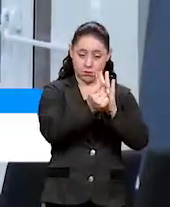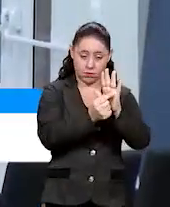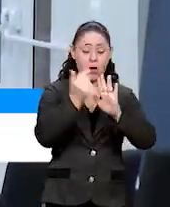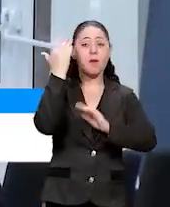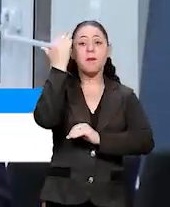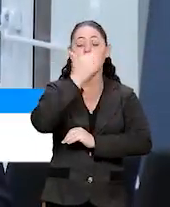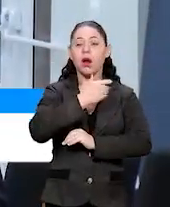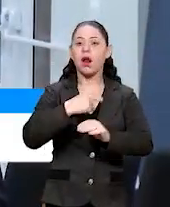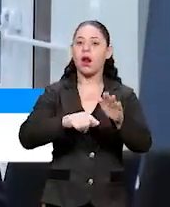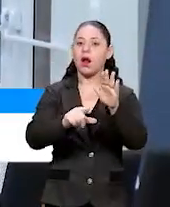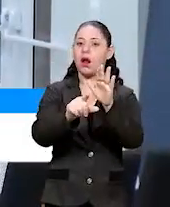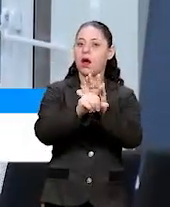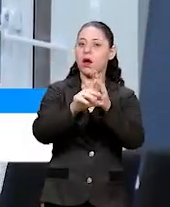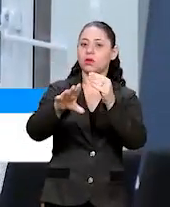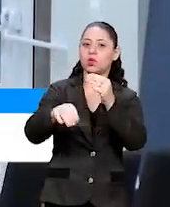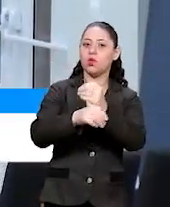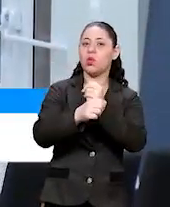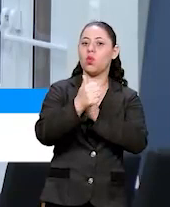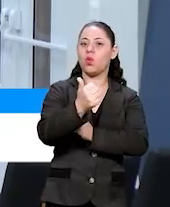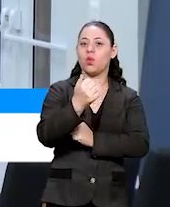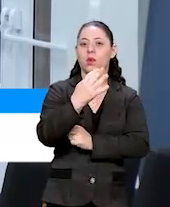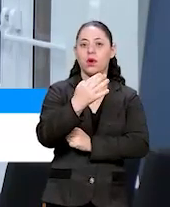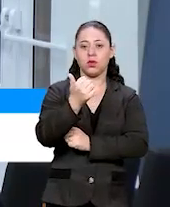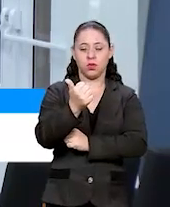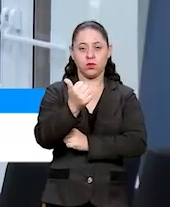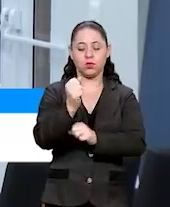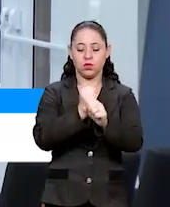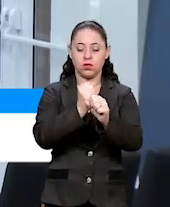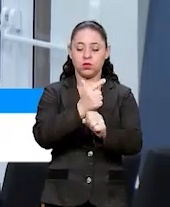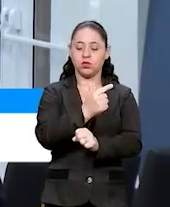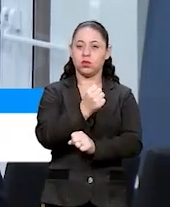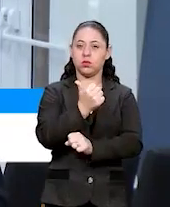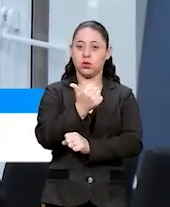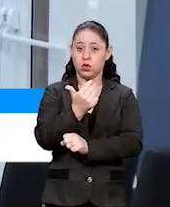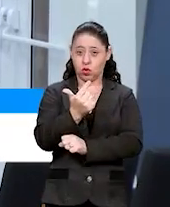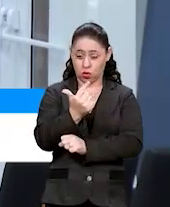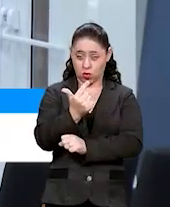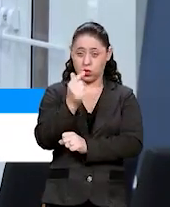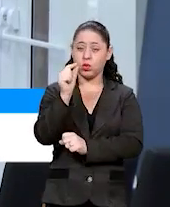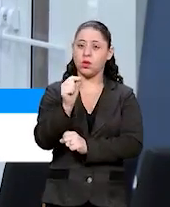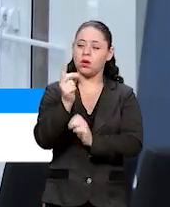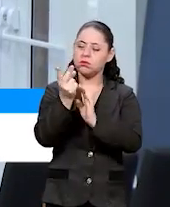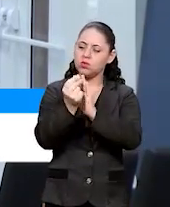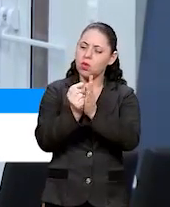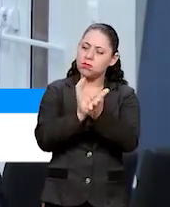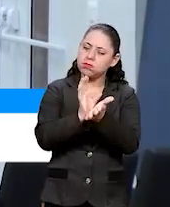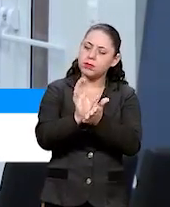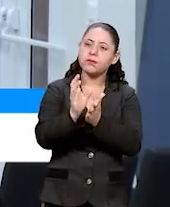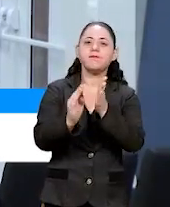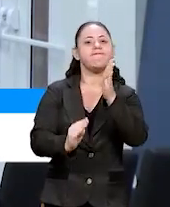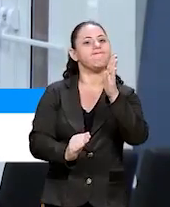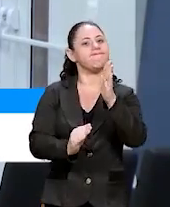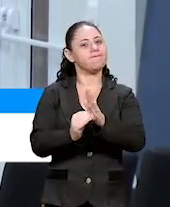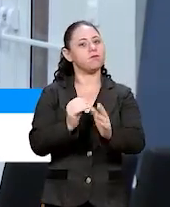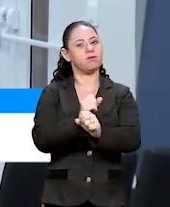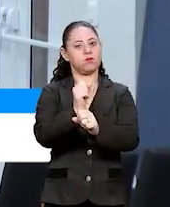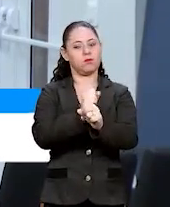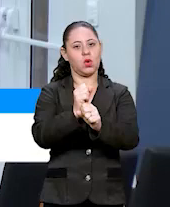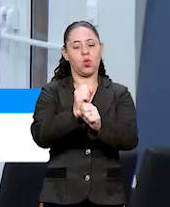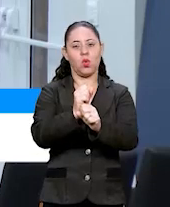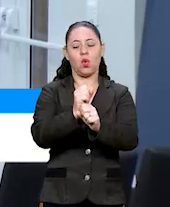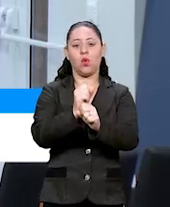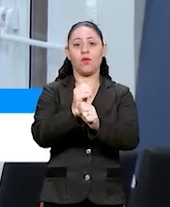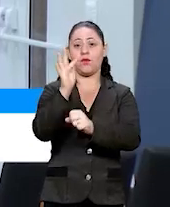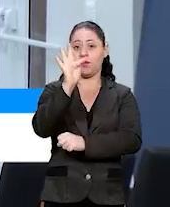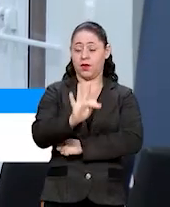contas é determinada pela lei complementar 141 de 2012 que trata sobre os valores mínimos a serem aplicados anualmente